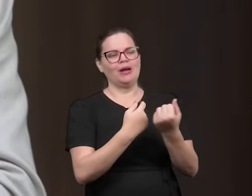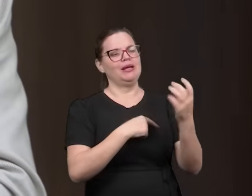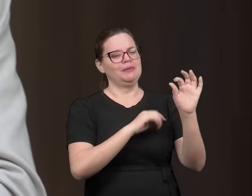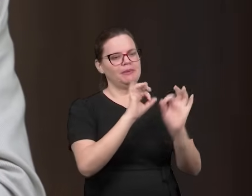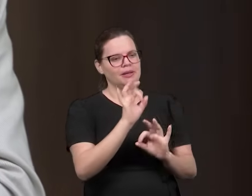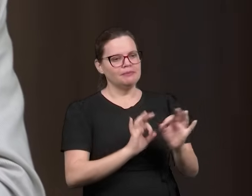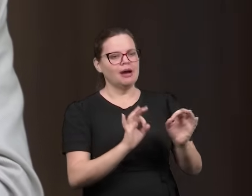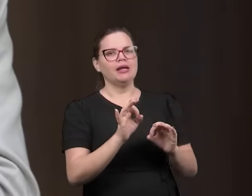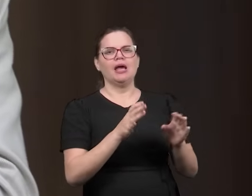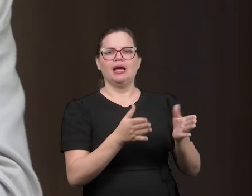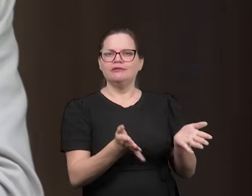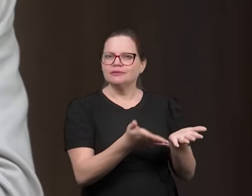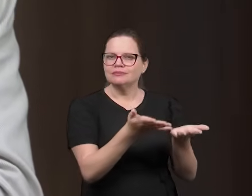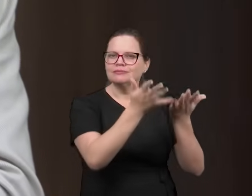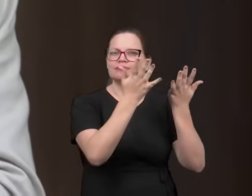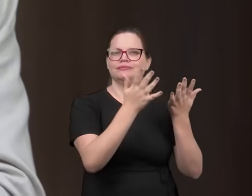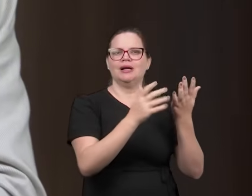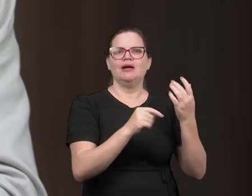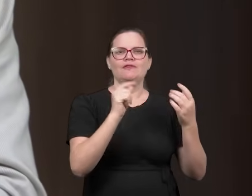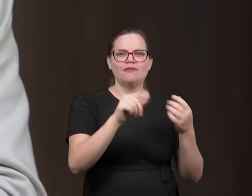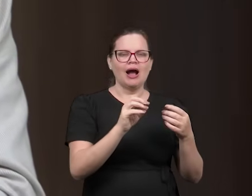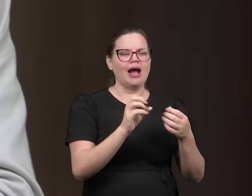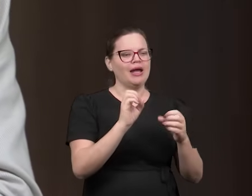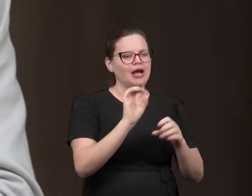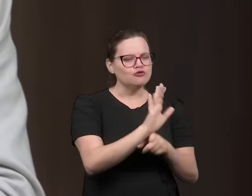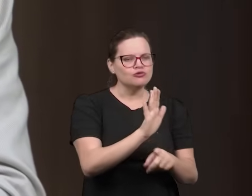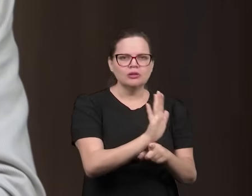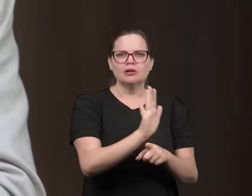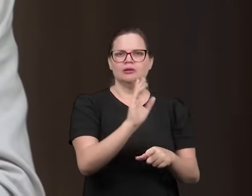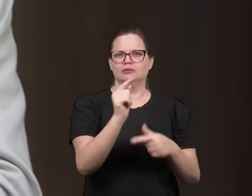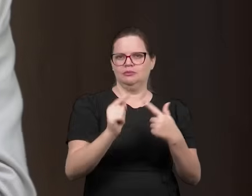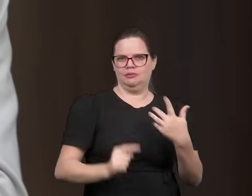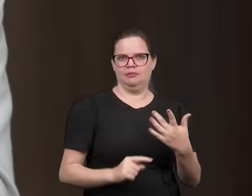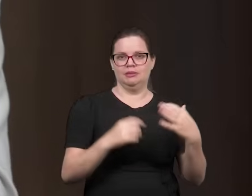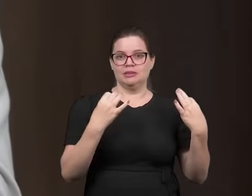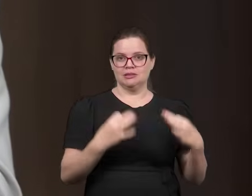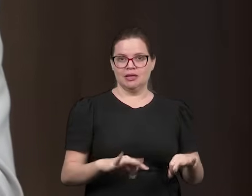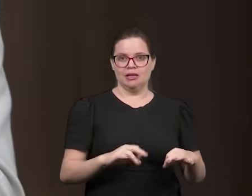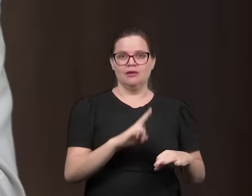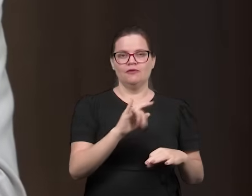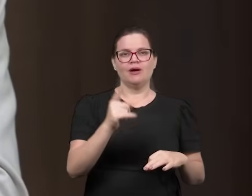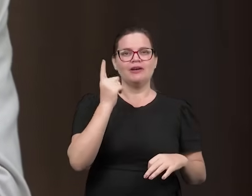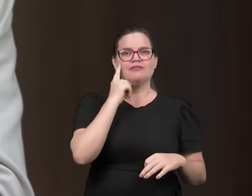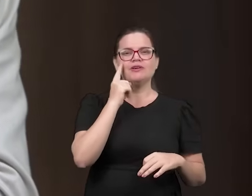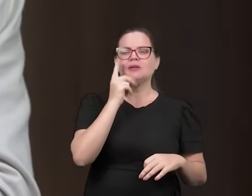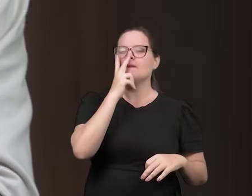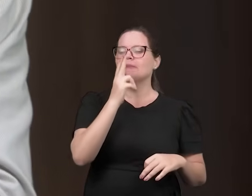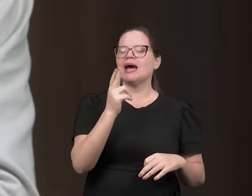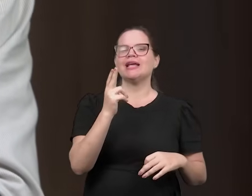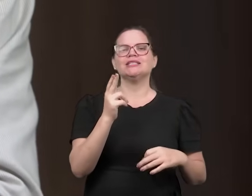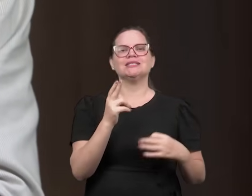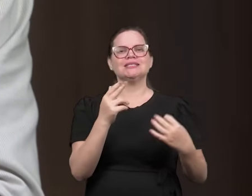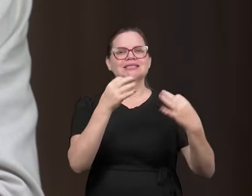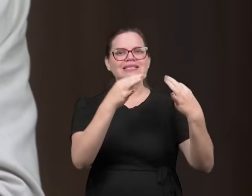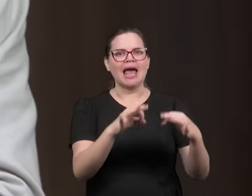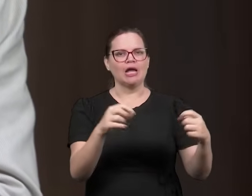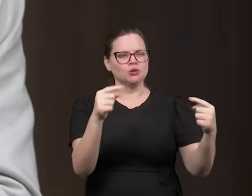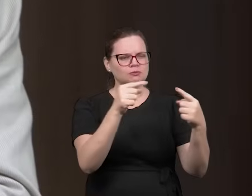ele vai pavimentando, ele vai investindo nos lugares certos, ele vai fazendo os contatos certos, e aquilo é